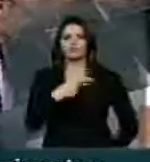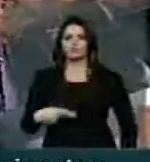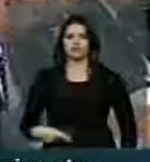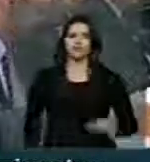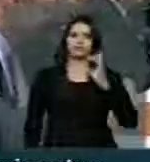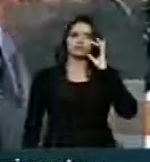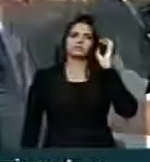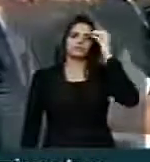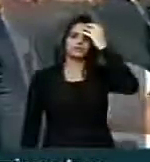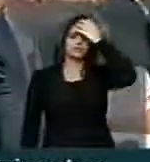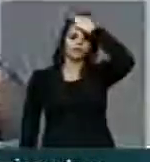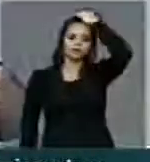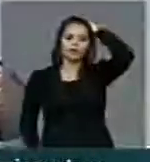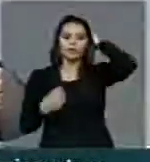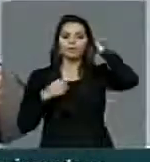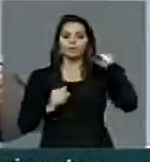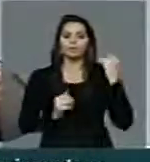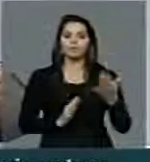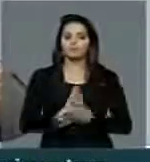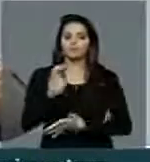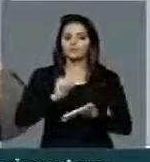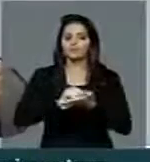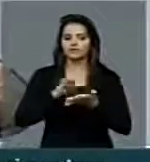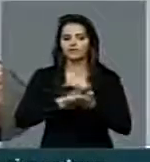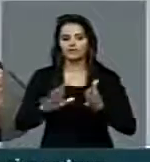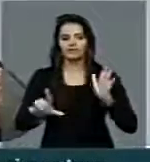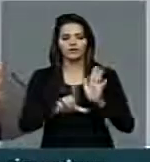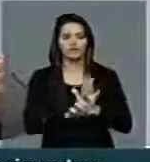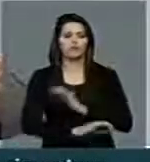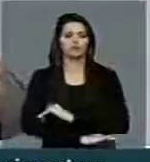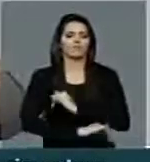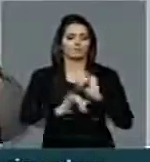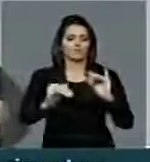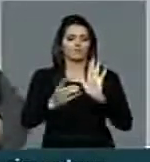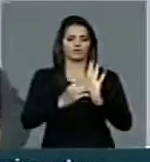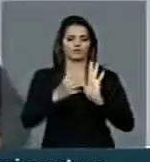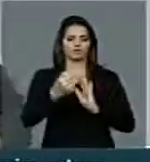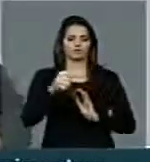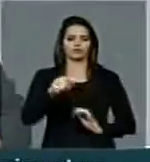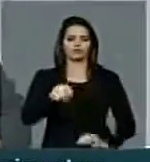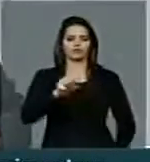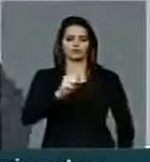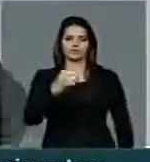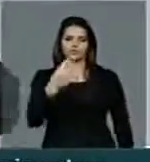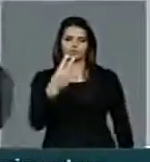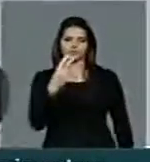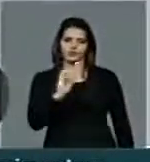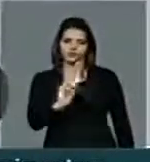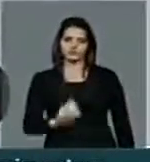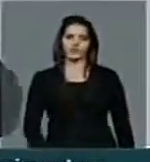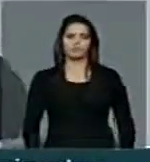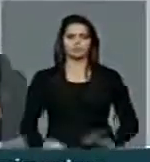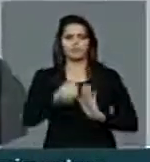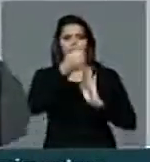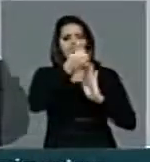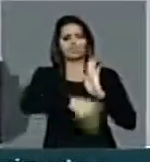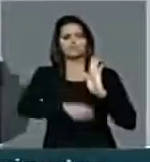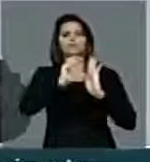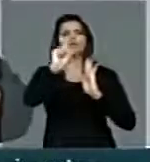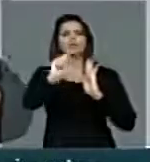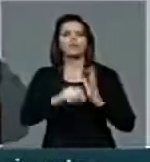República aprovou, sancionou a lei, ela publicou o decreto 7.830, que dispõe